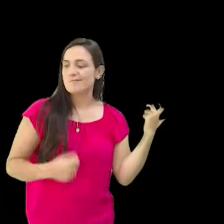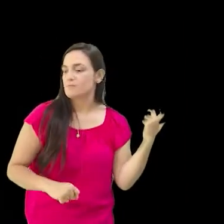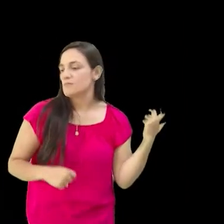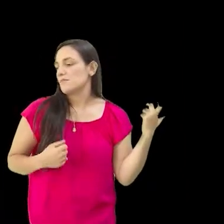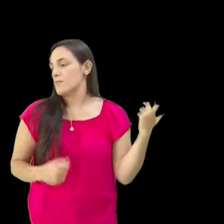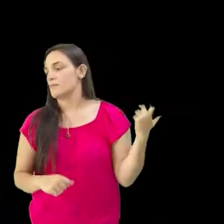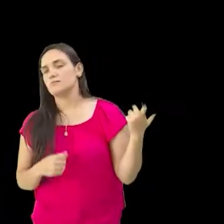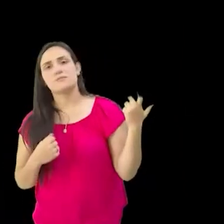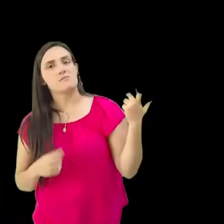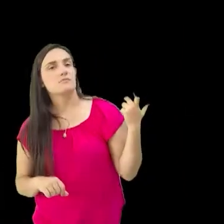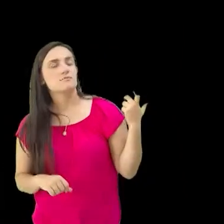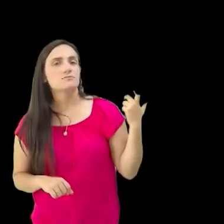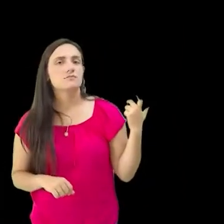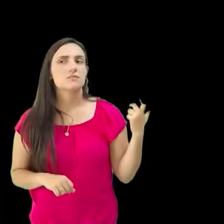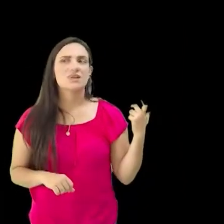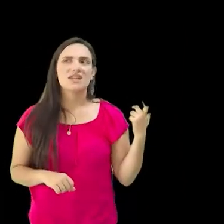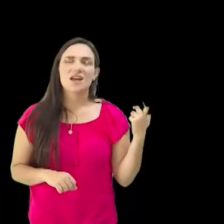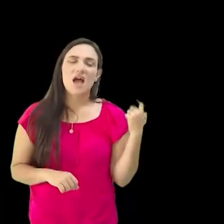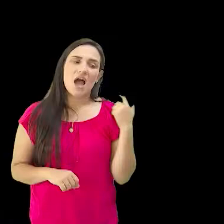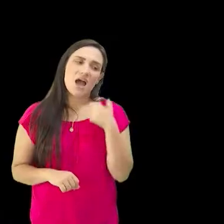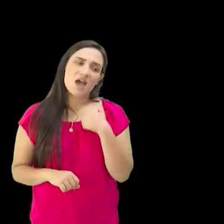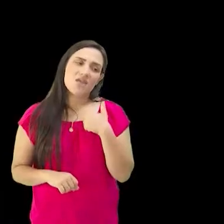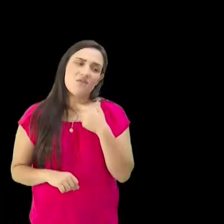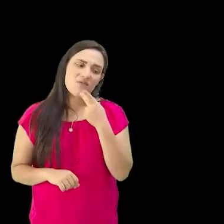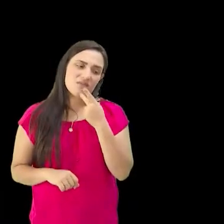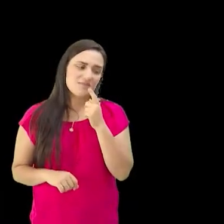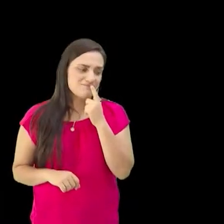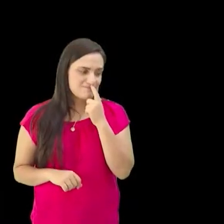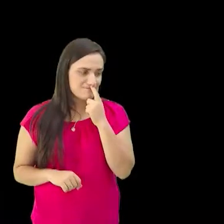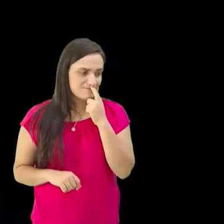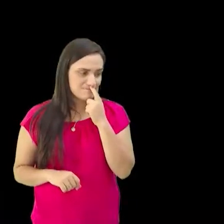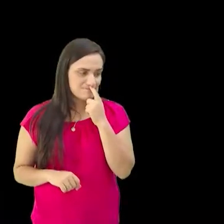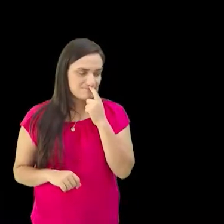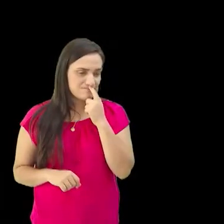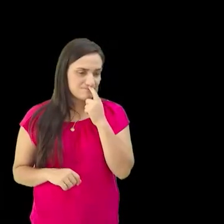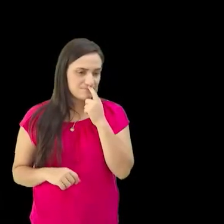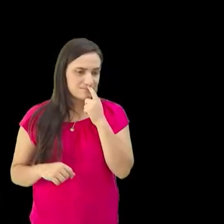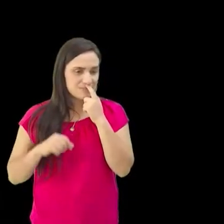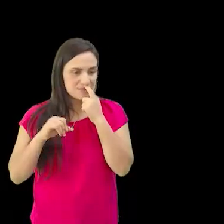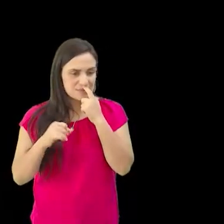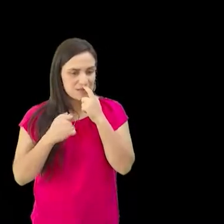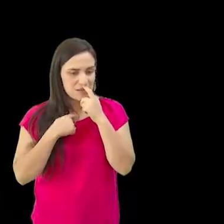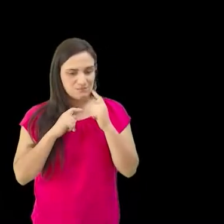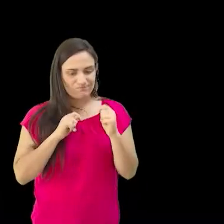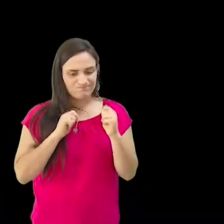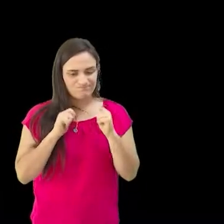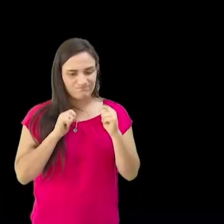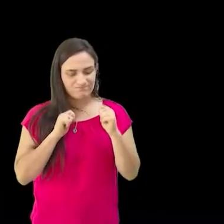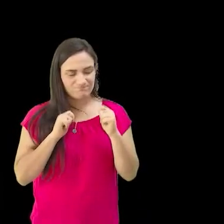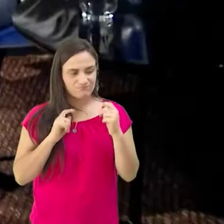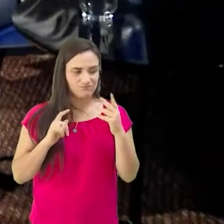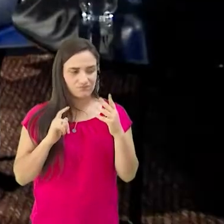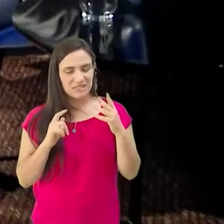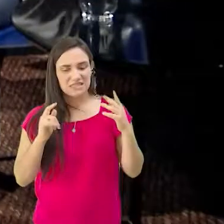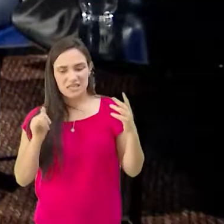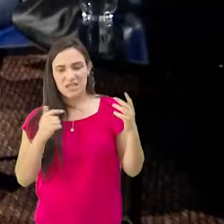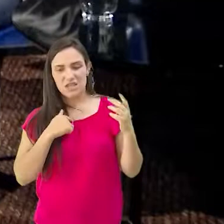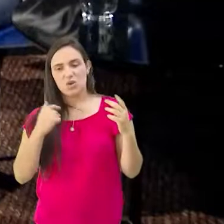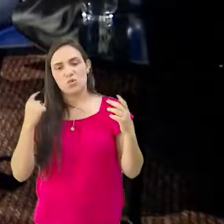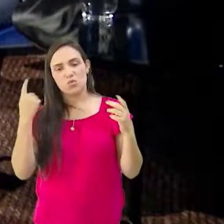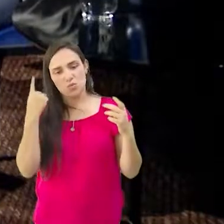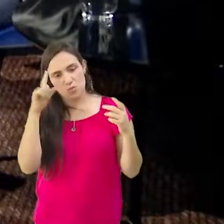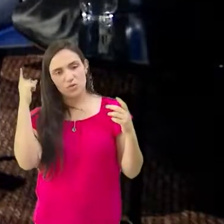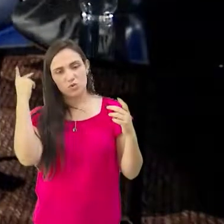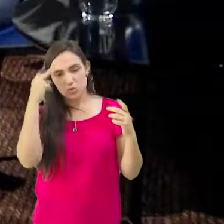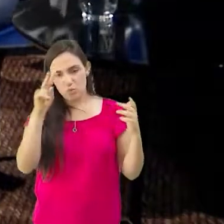bacana. Aí eu fiz umas contas, bem, eu falei, rapaz, eu acho que se eu tocar 2 noites, eu vou ganhar o que eu ganho no mês na escola. Aí 2